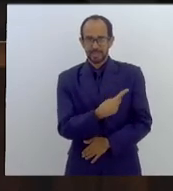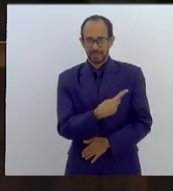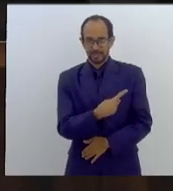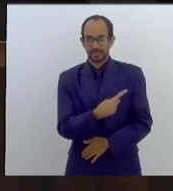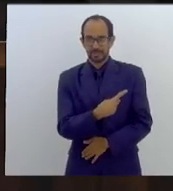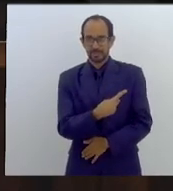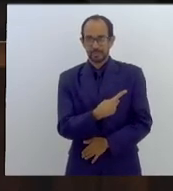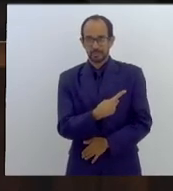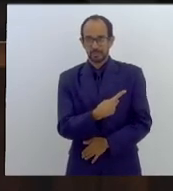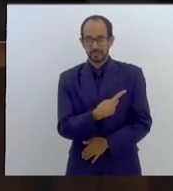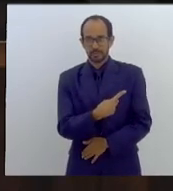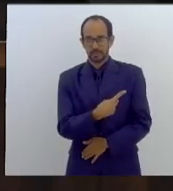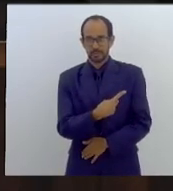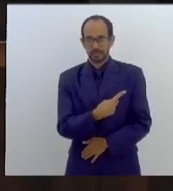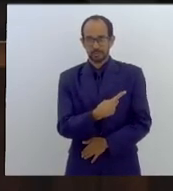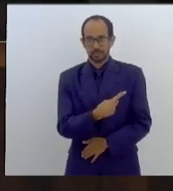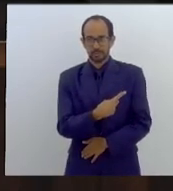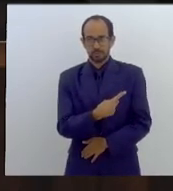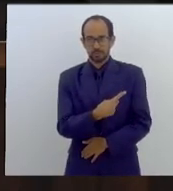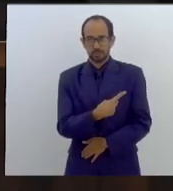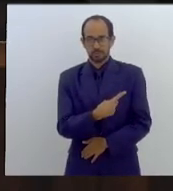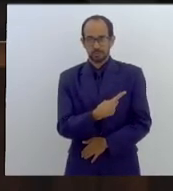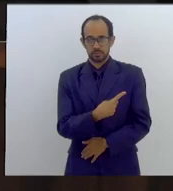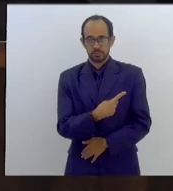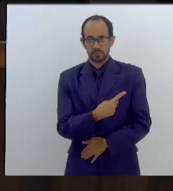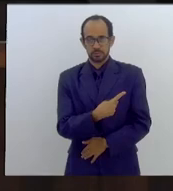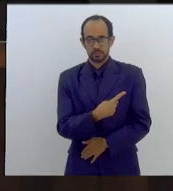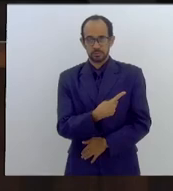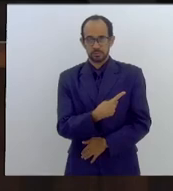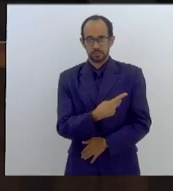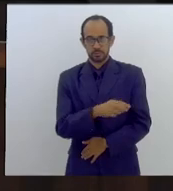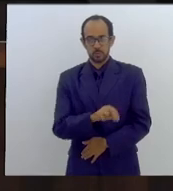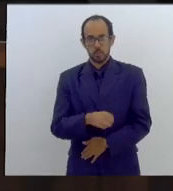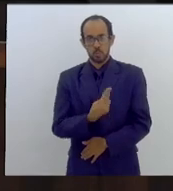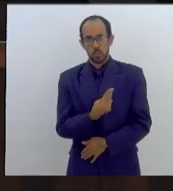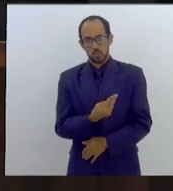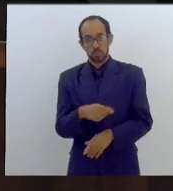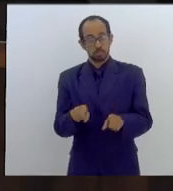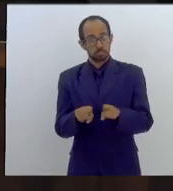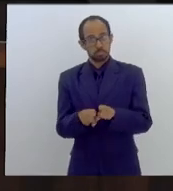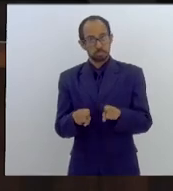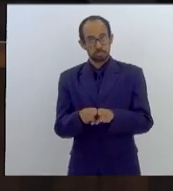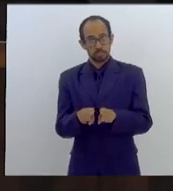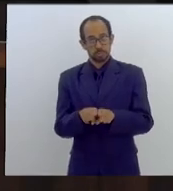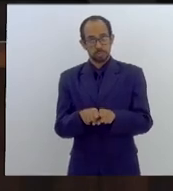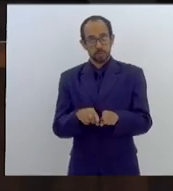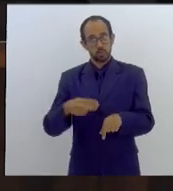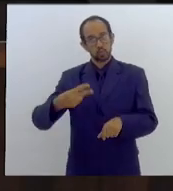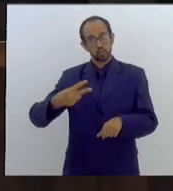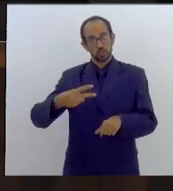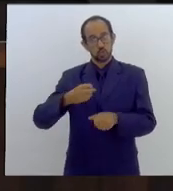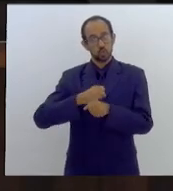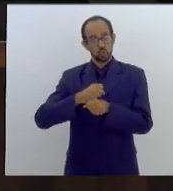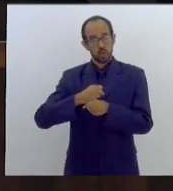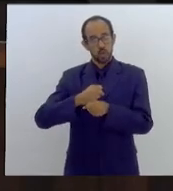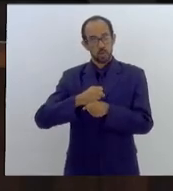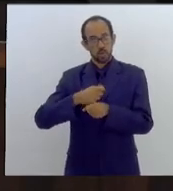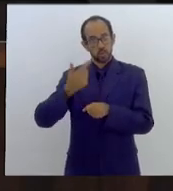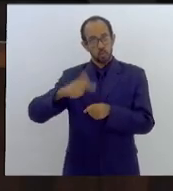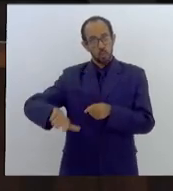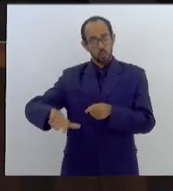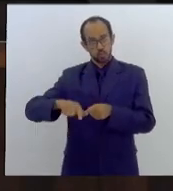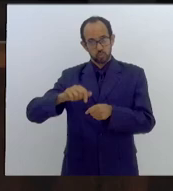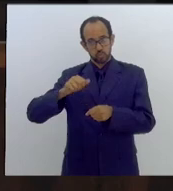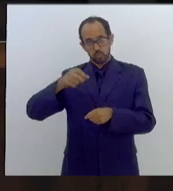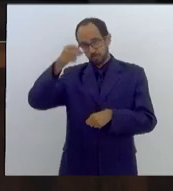teoricamente, no segundo ano do próximo prefeito de mandato. Então,